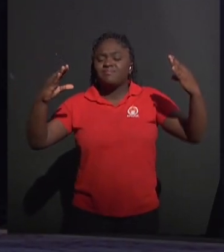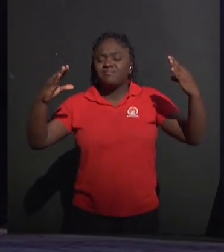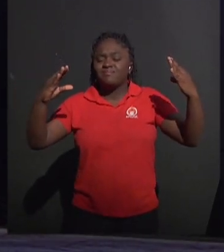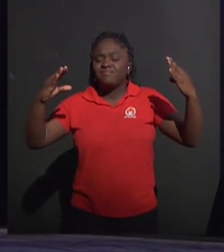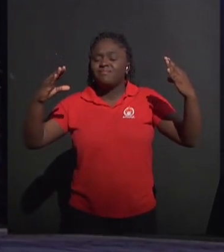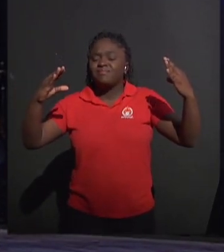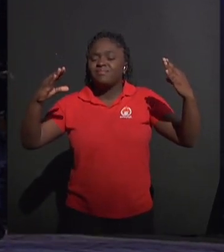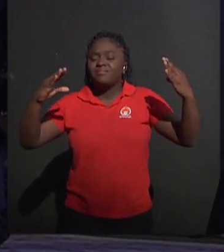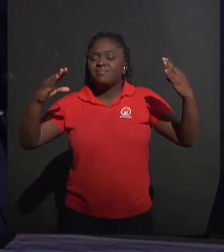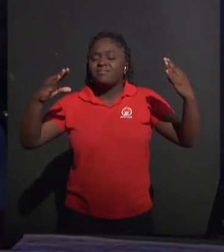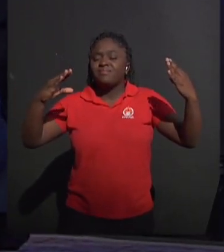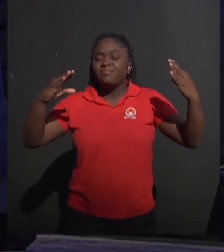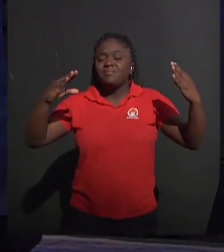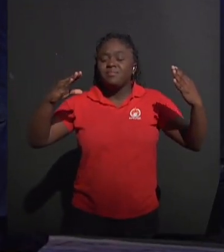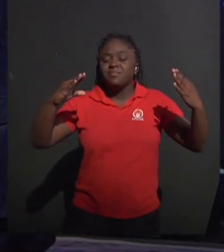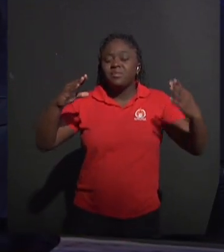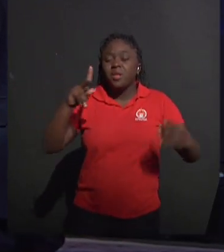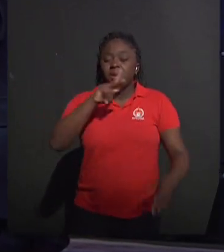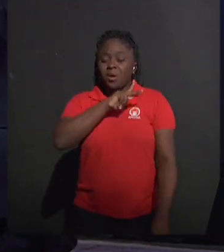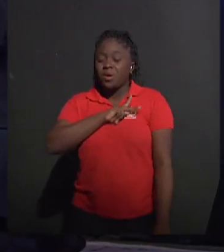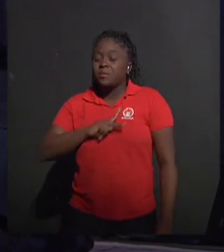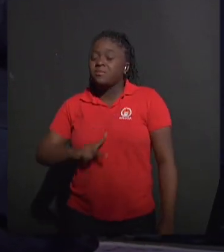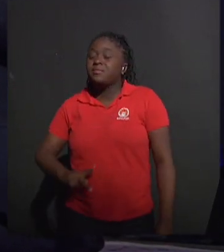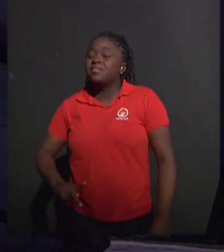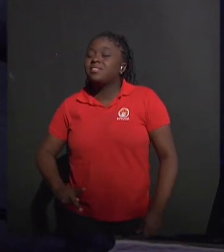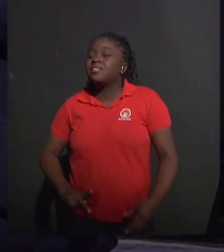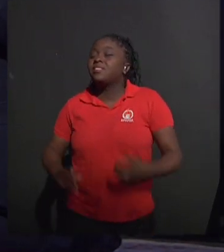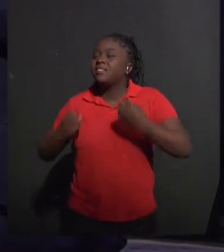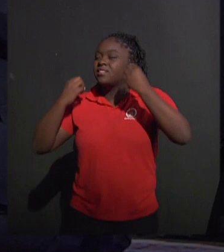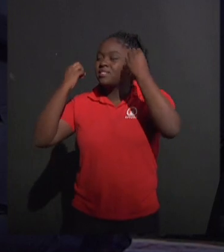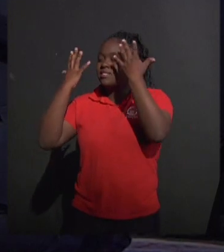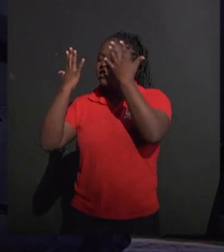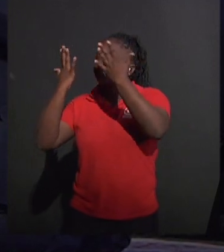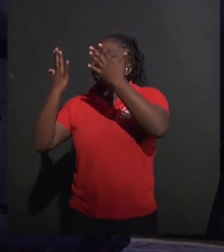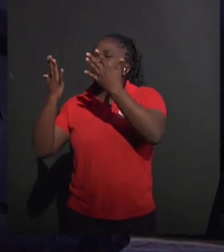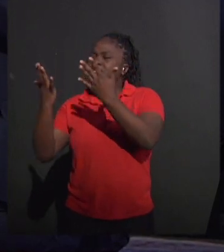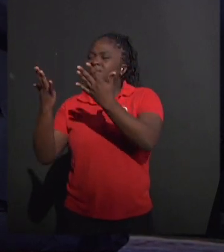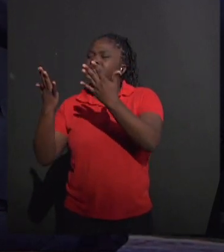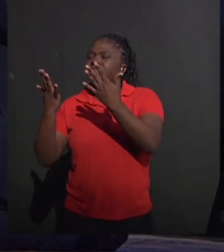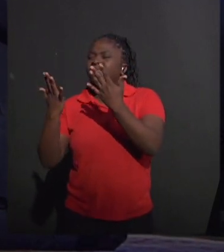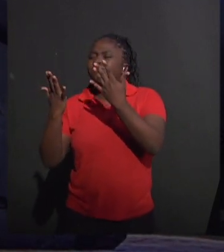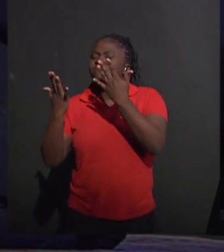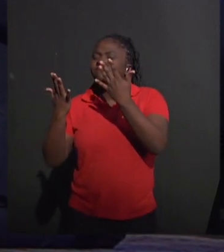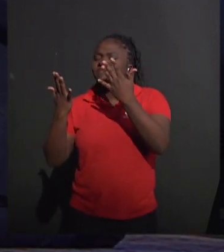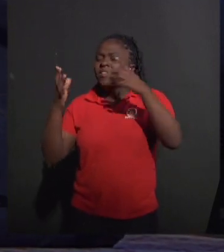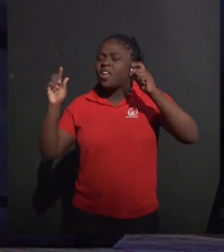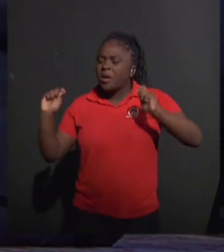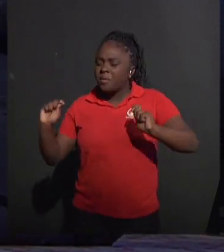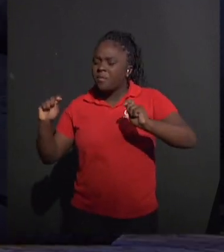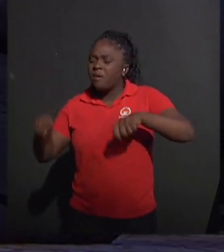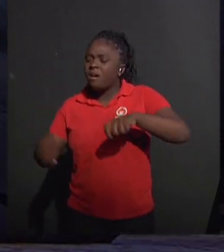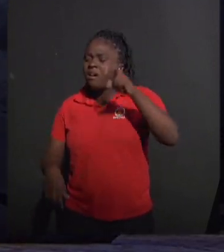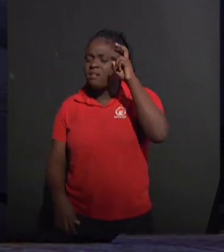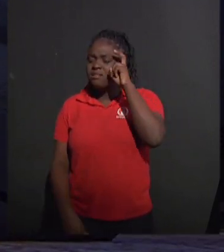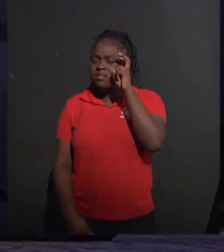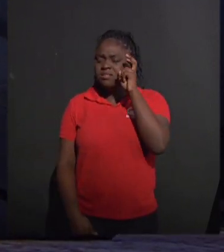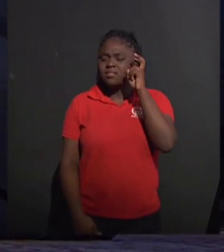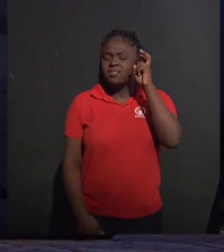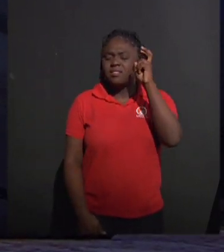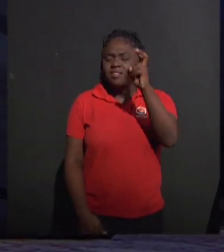Tome em Tuas mãos o presidente. Conceda-lhe sabedoria. Conceda-lhe